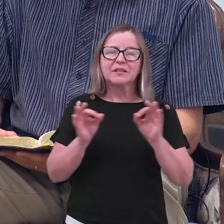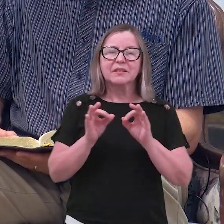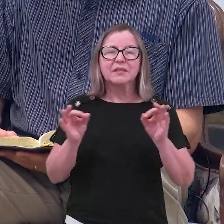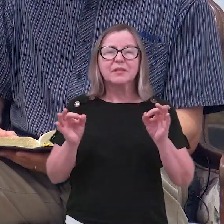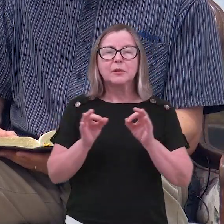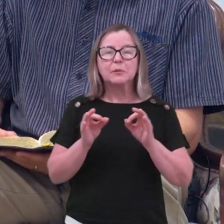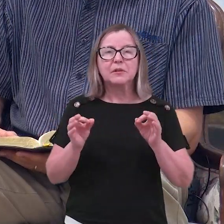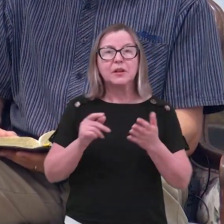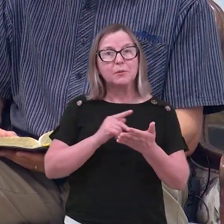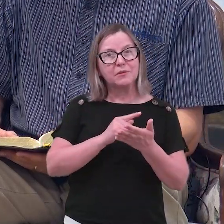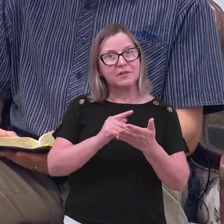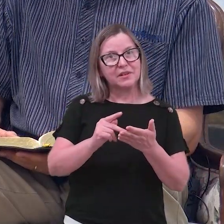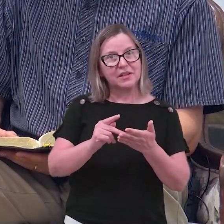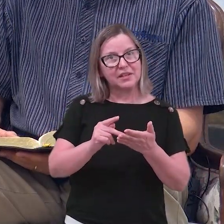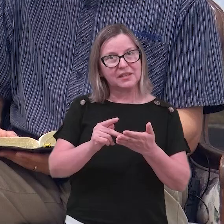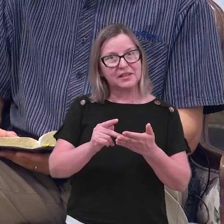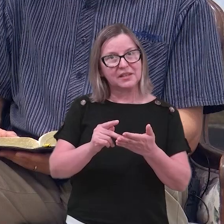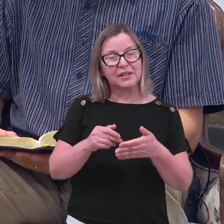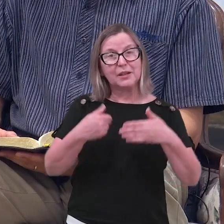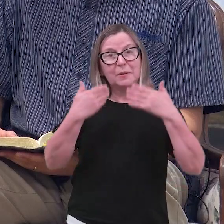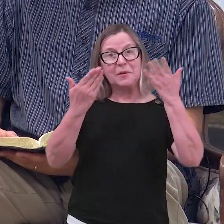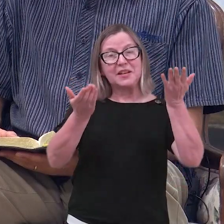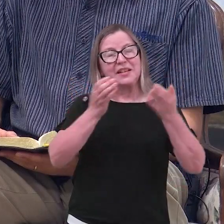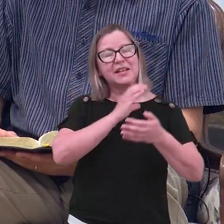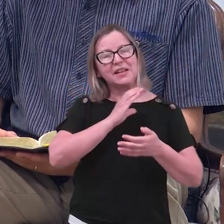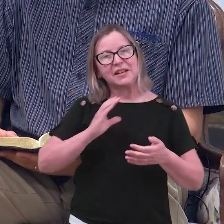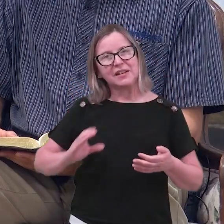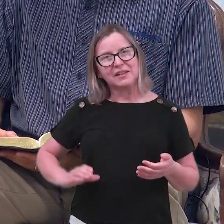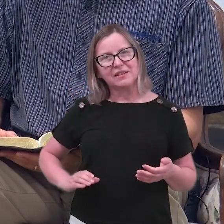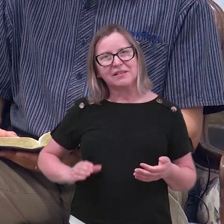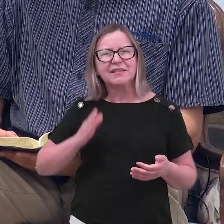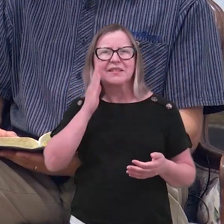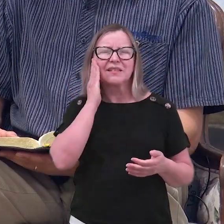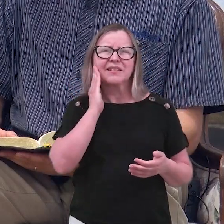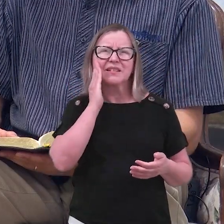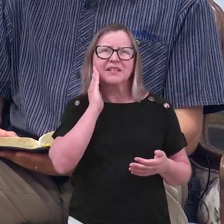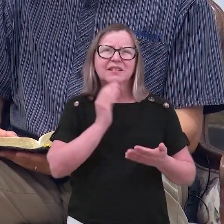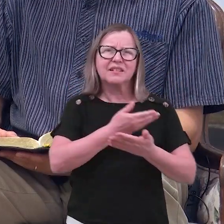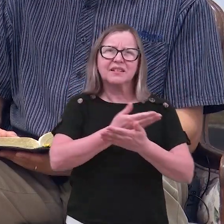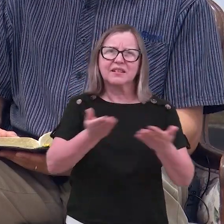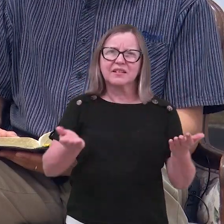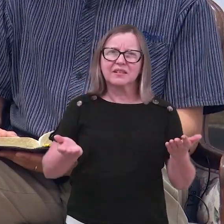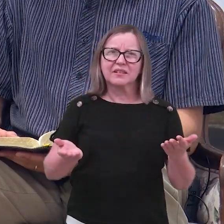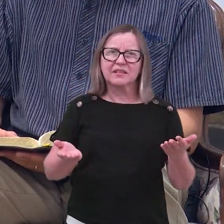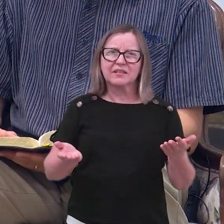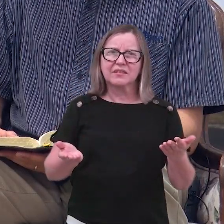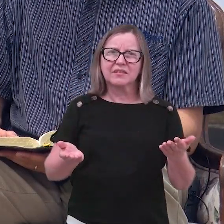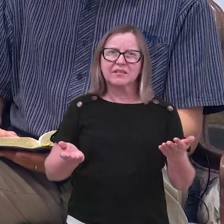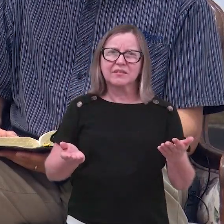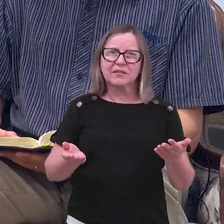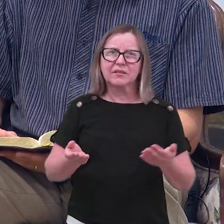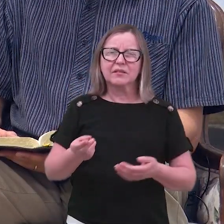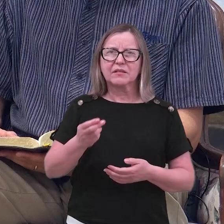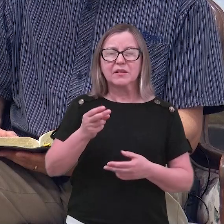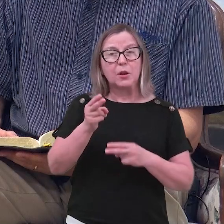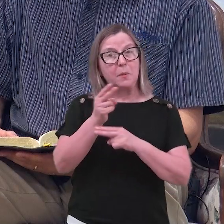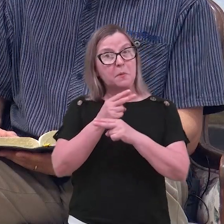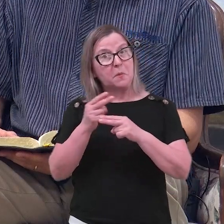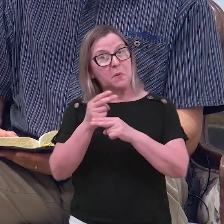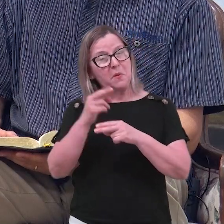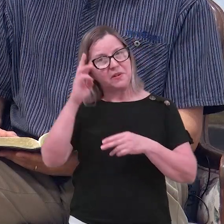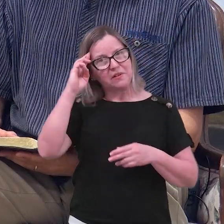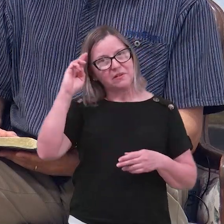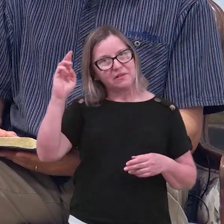simplicidade e pureza devidas a Cristo. Meu querido, minha querida, volte-se para o Senhor,